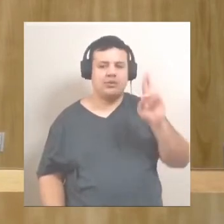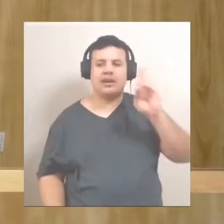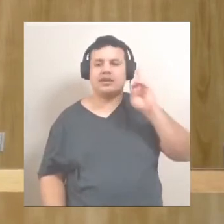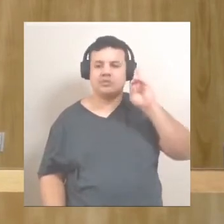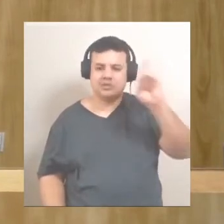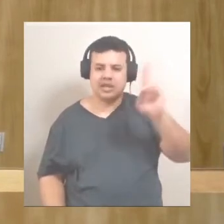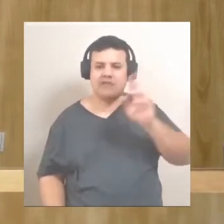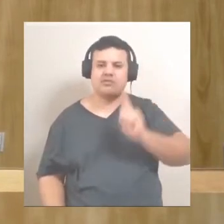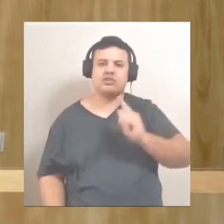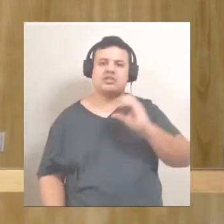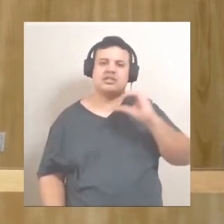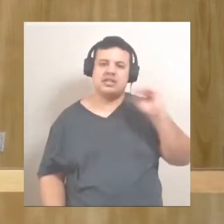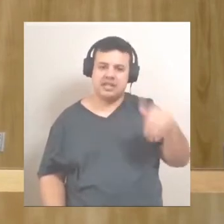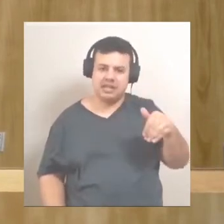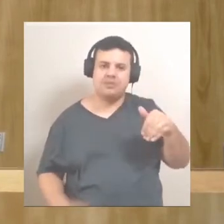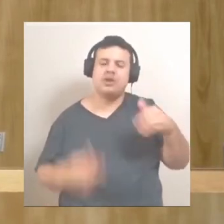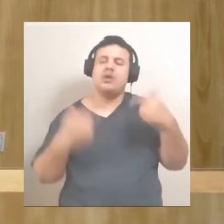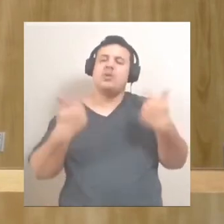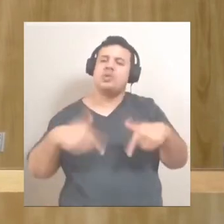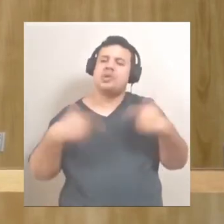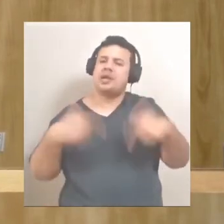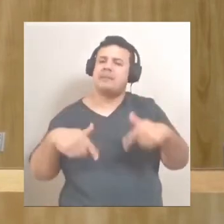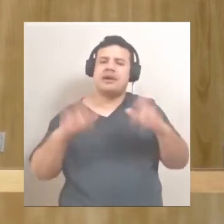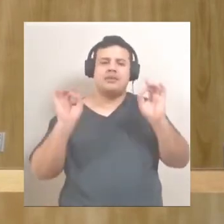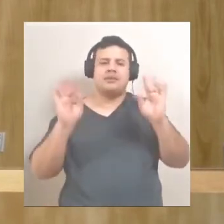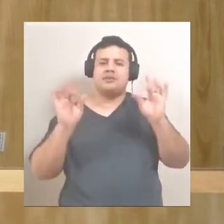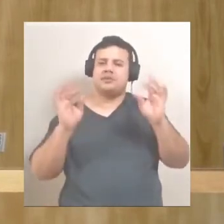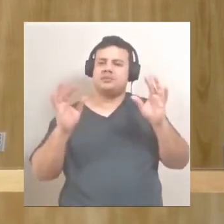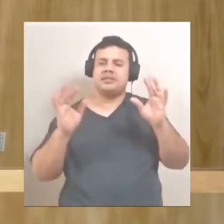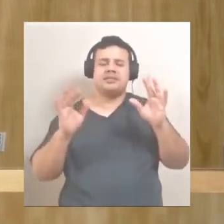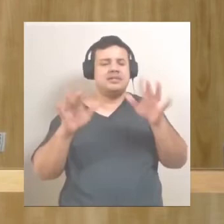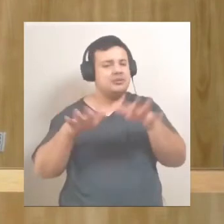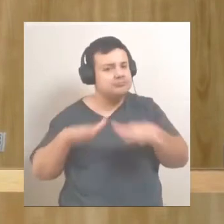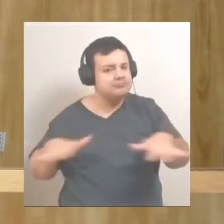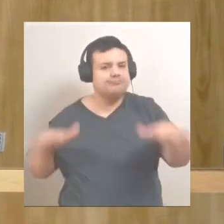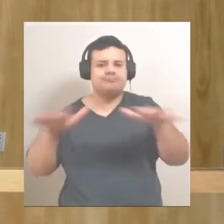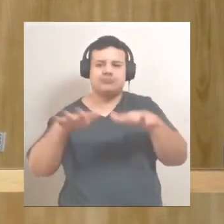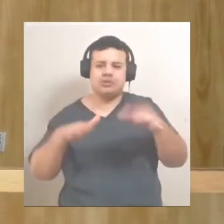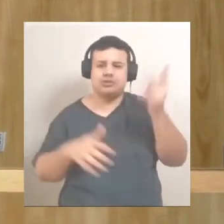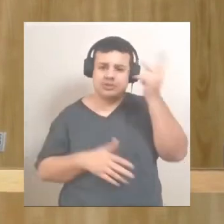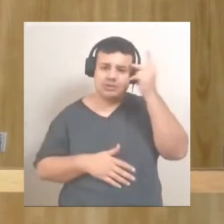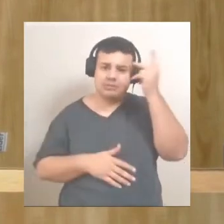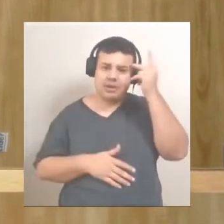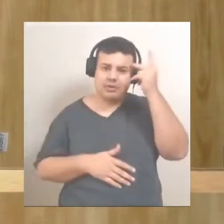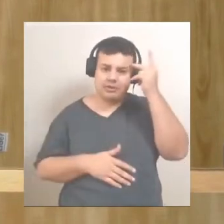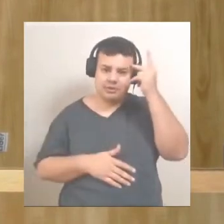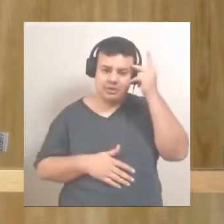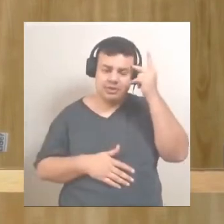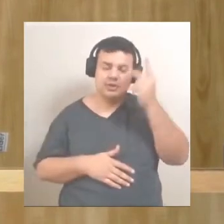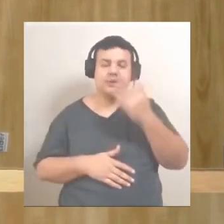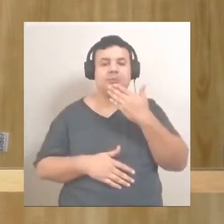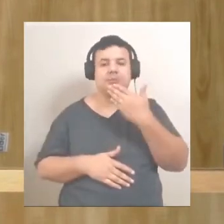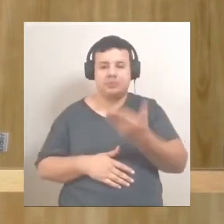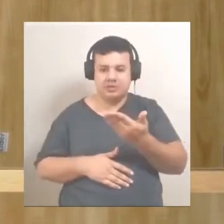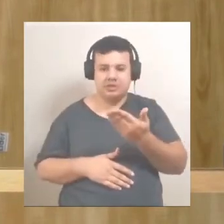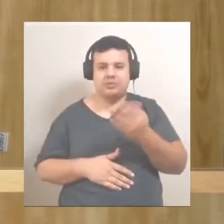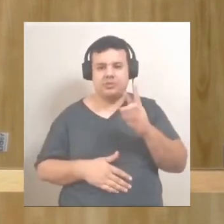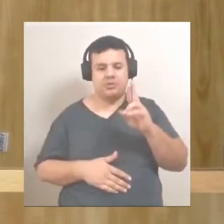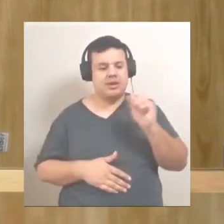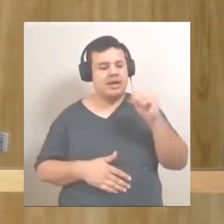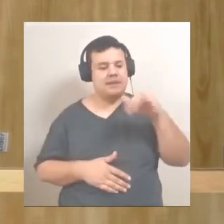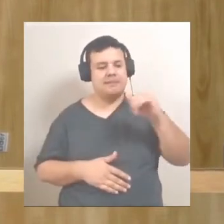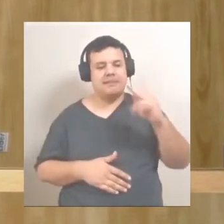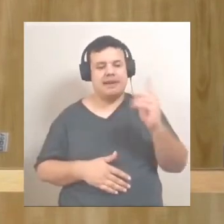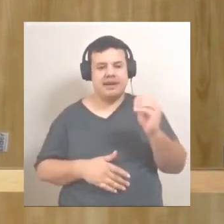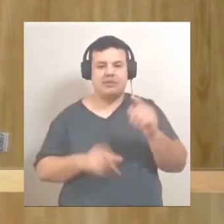região, um trabalho incrível que a Guarda faz na cidade toda de São Paulo. Eu vou pedir licença, inspetor Ramalho, para mandar um